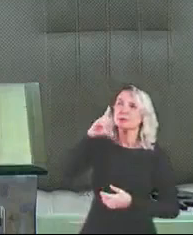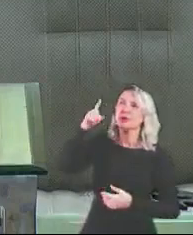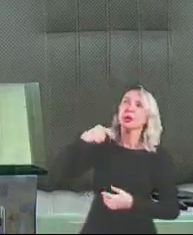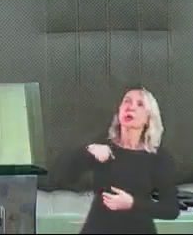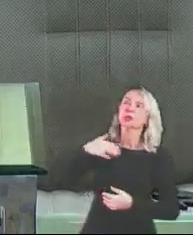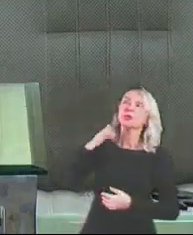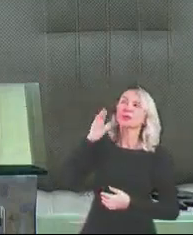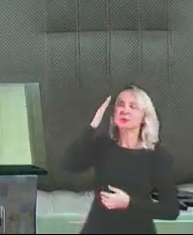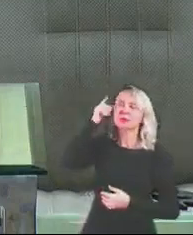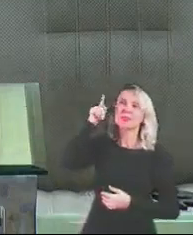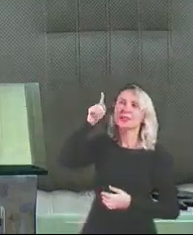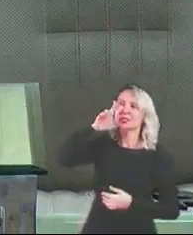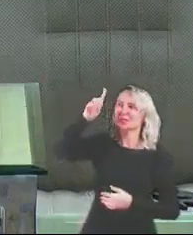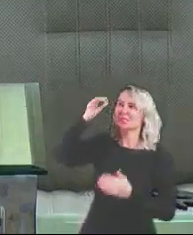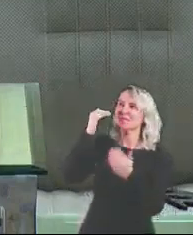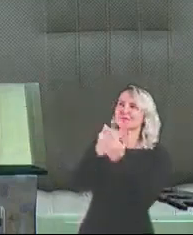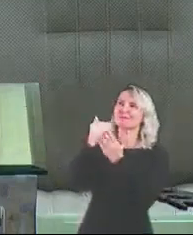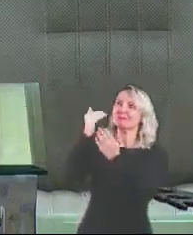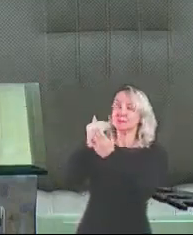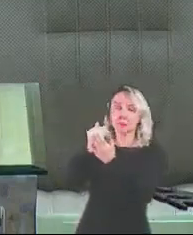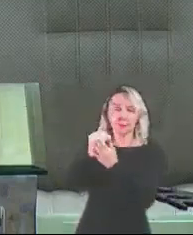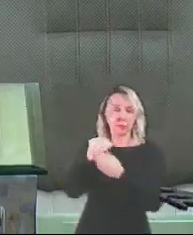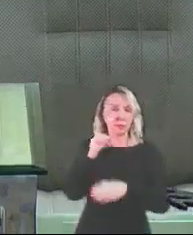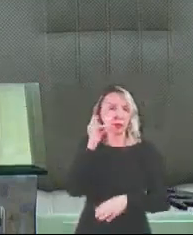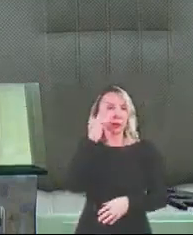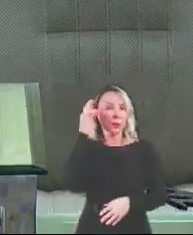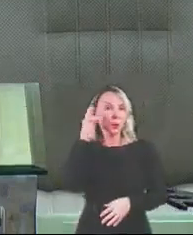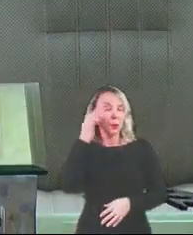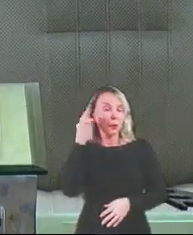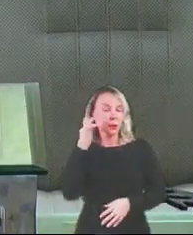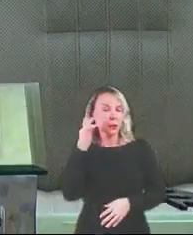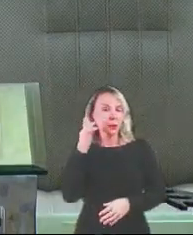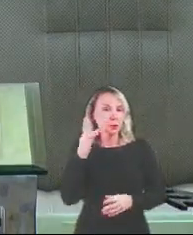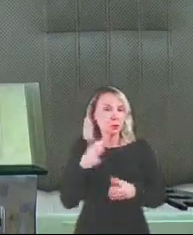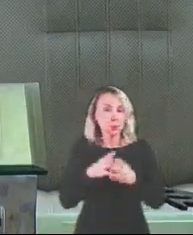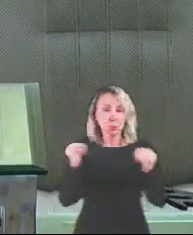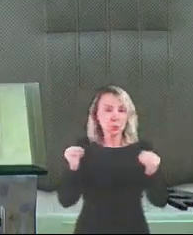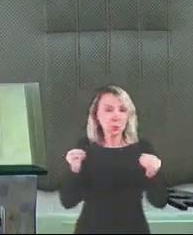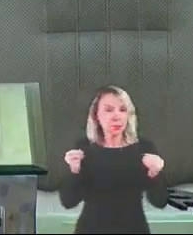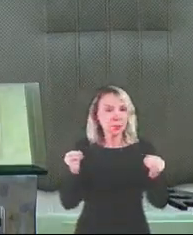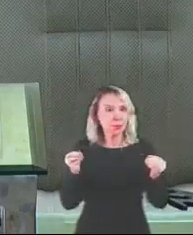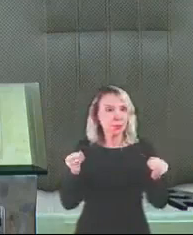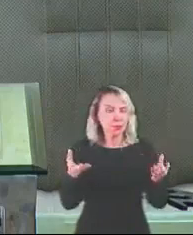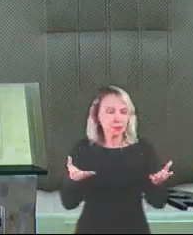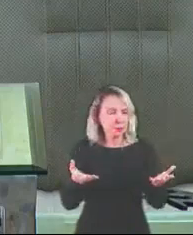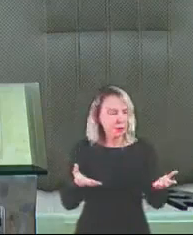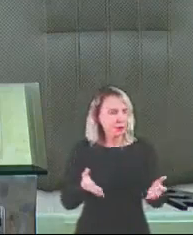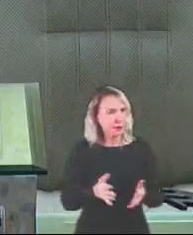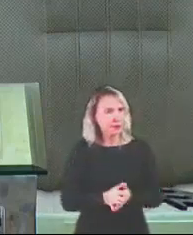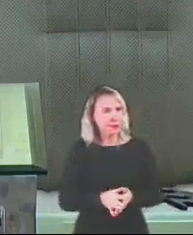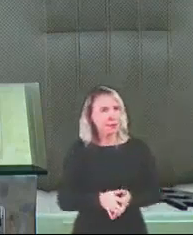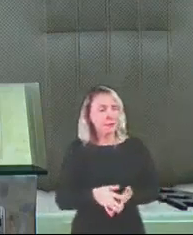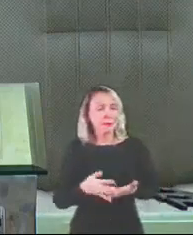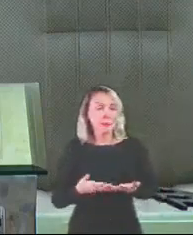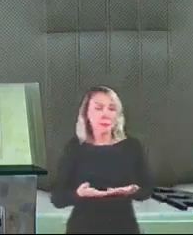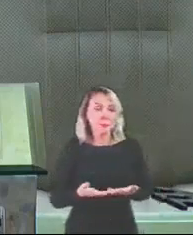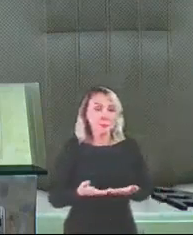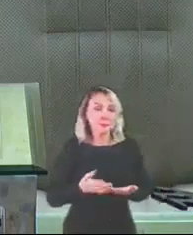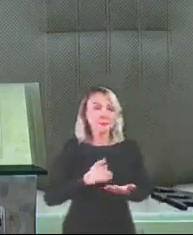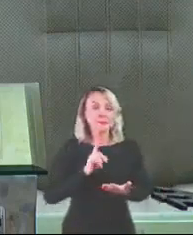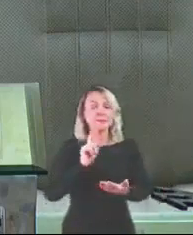ele voltou novamente a desconfiar de Deus. Aí você diz: como é que pode? Deus manda uma coisa